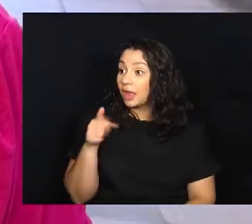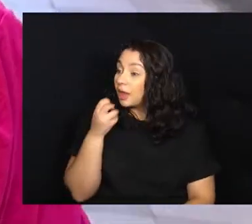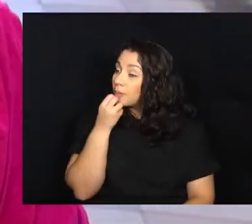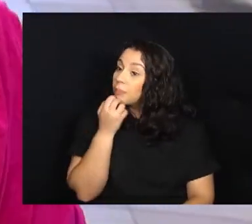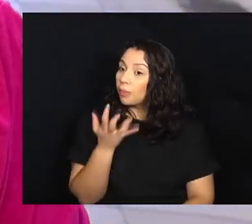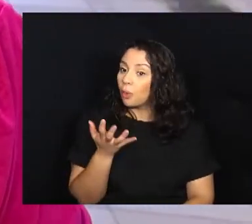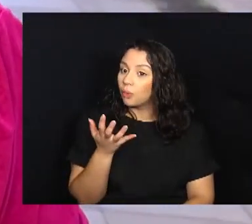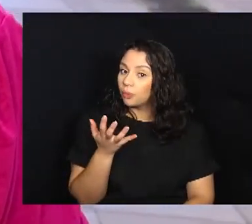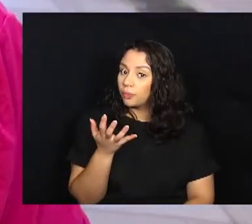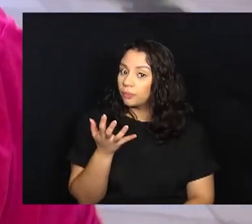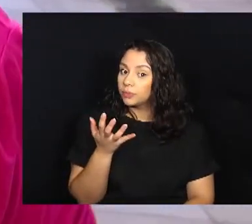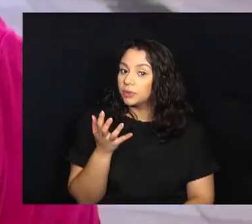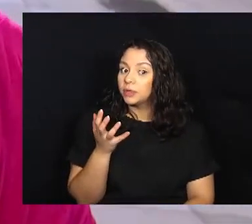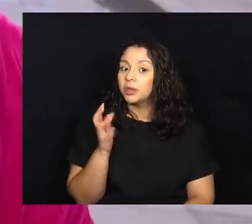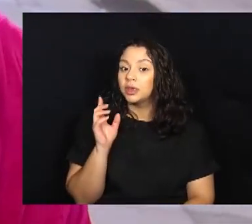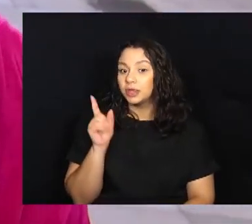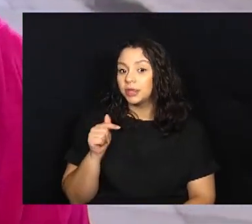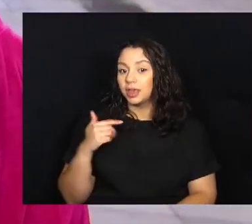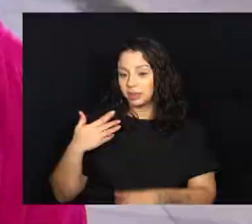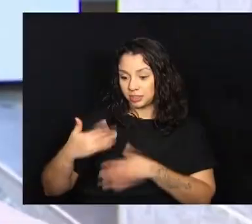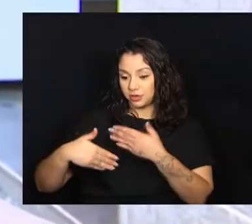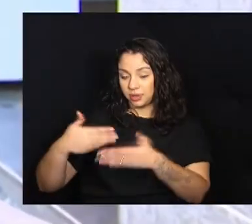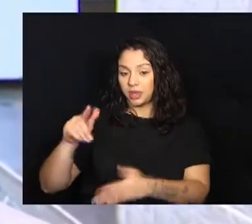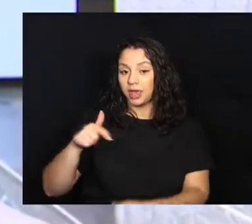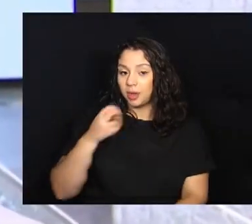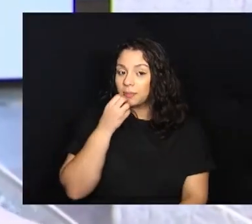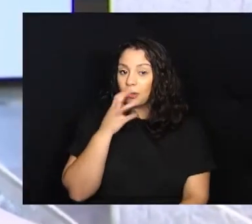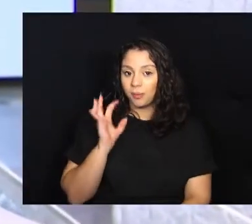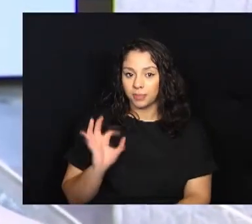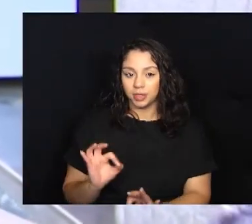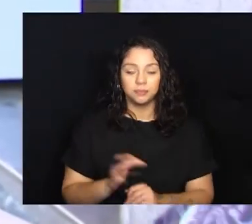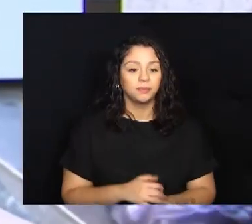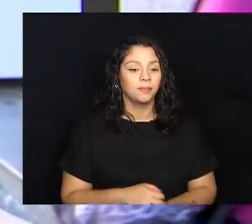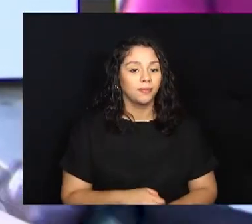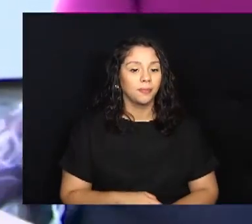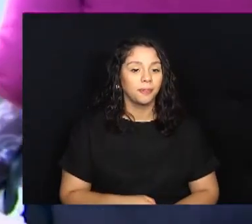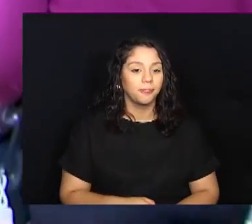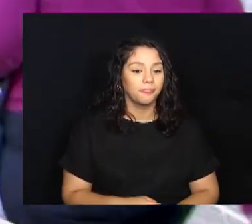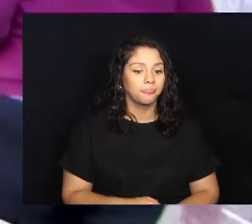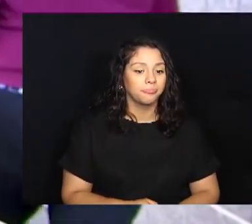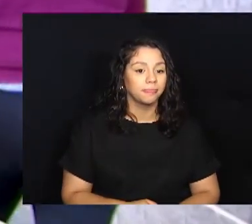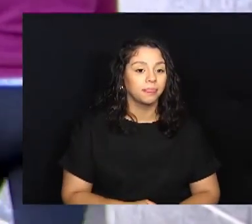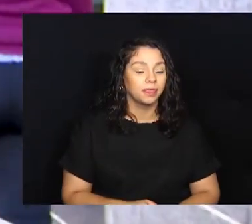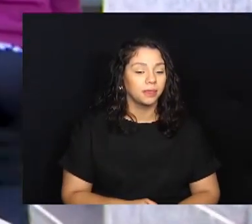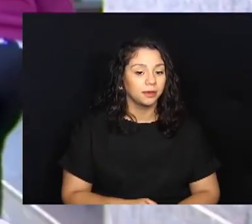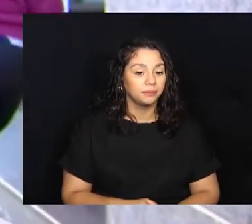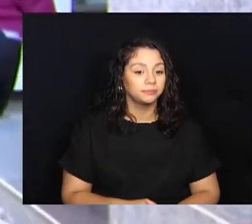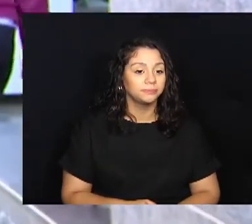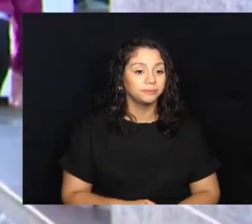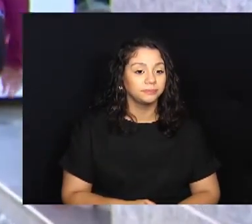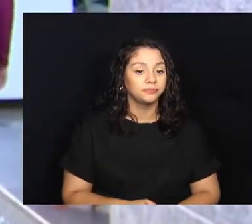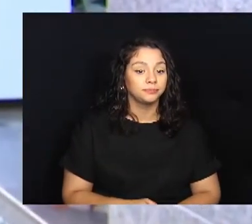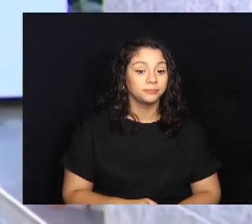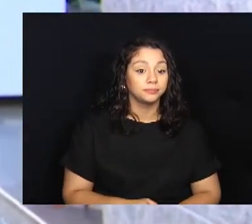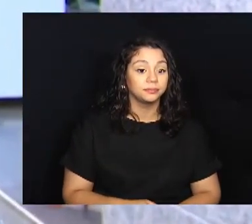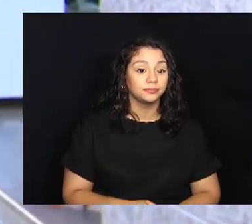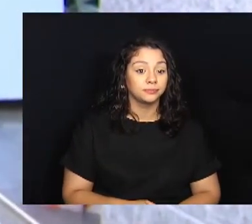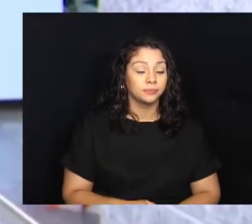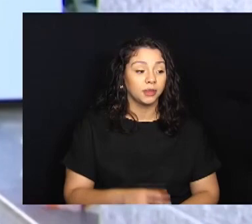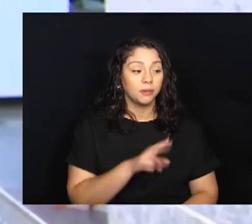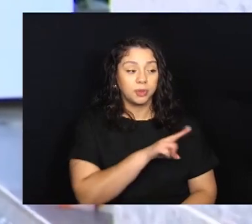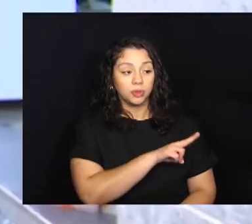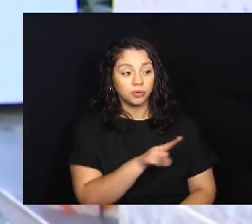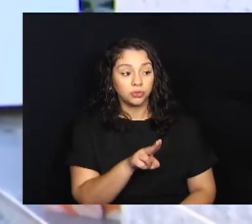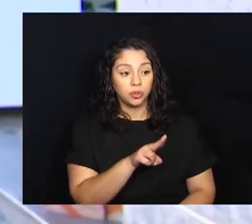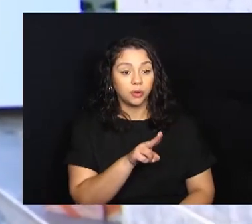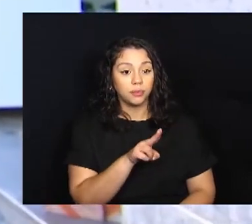for para desenrolar mesmo, é muito bom. E eu, inclusive, até, né? Meu nome, não sei se está subindo,